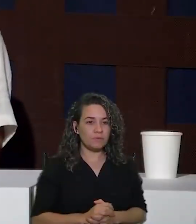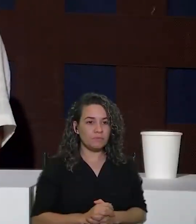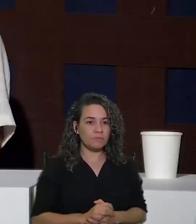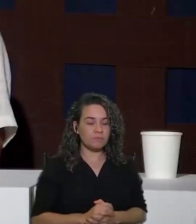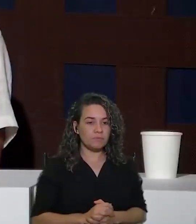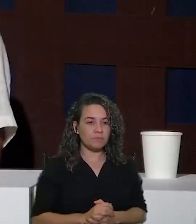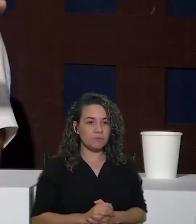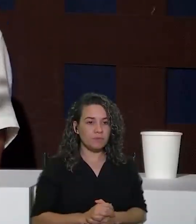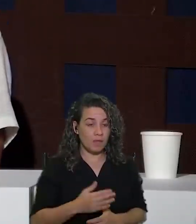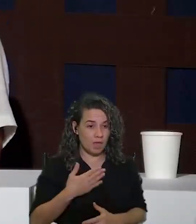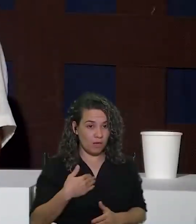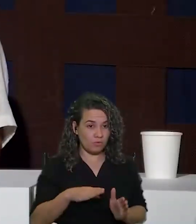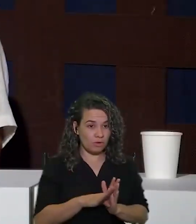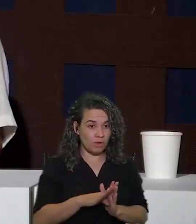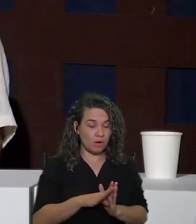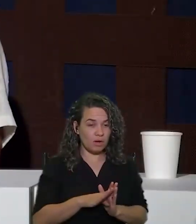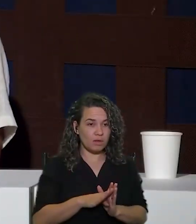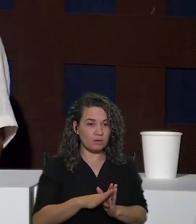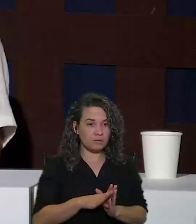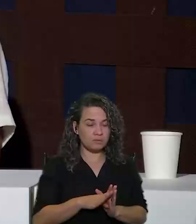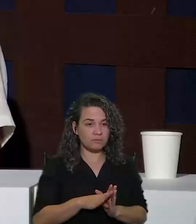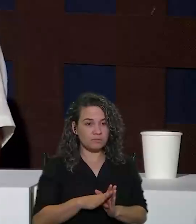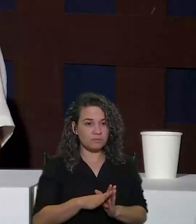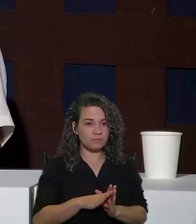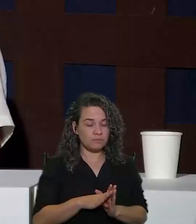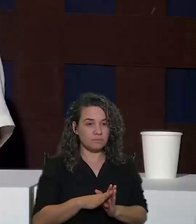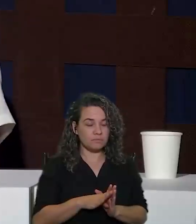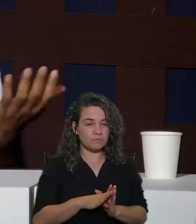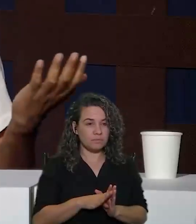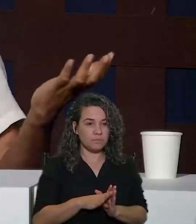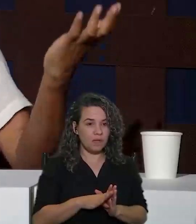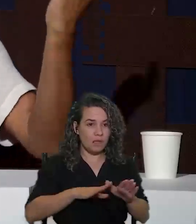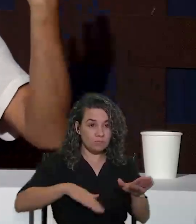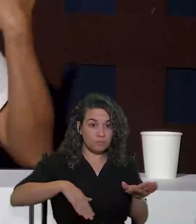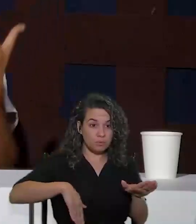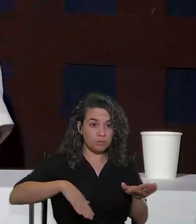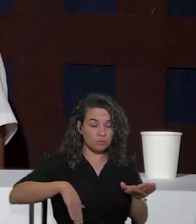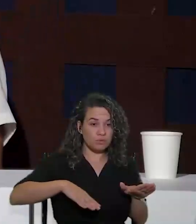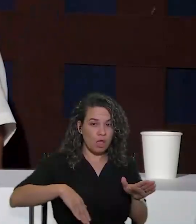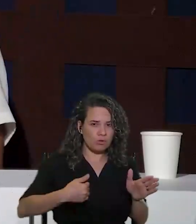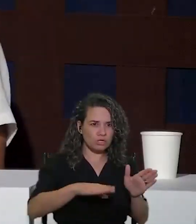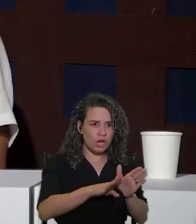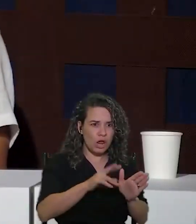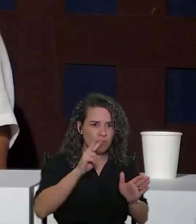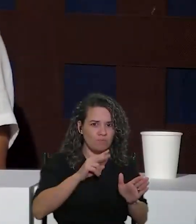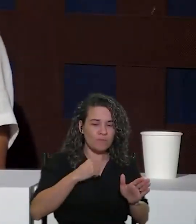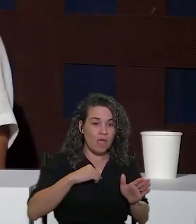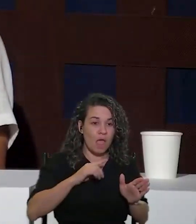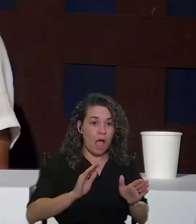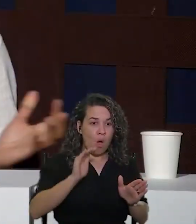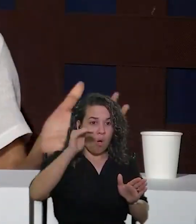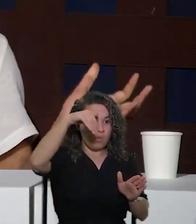aí, obviamente, que quando eu cheguei já num determinado ponto, as ondas começaram a ficar muito altas, até que